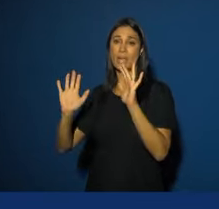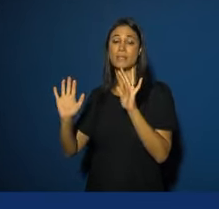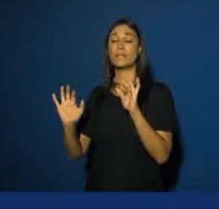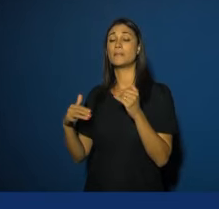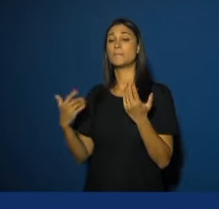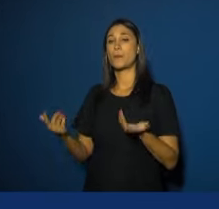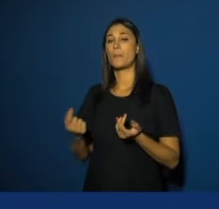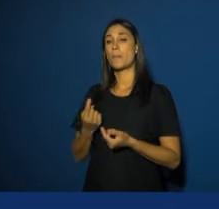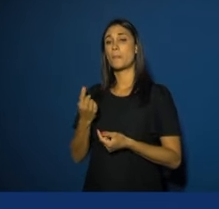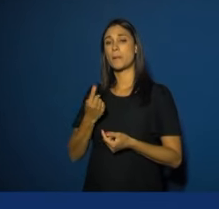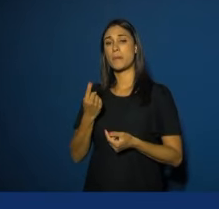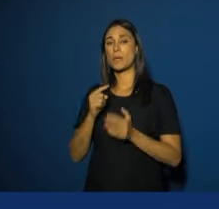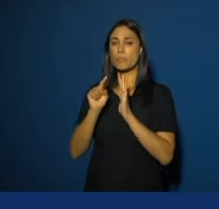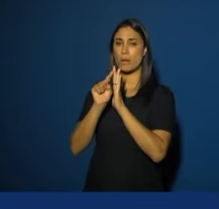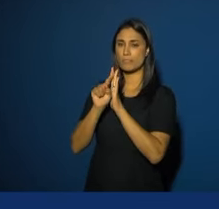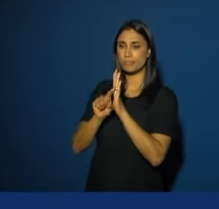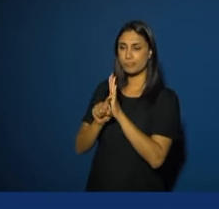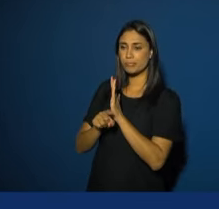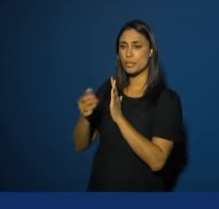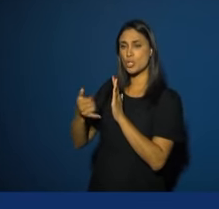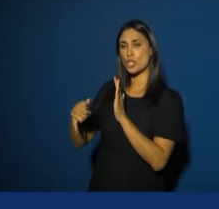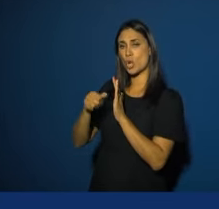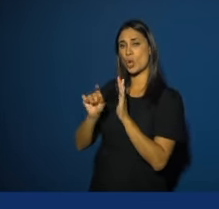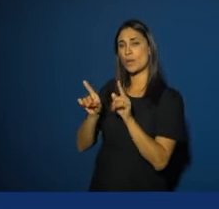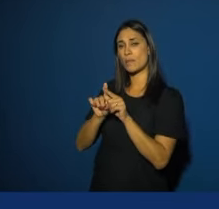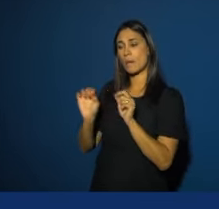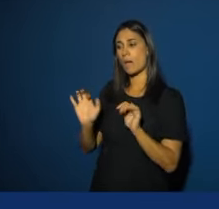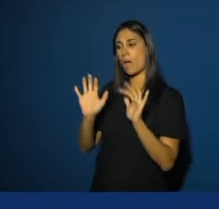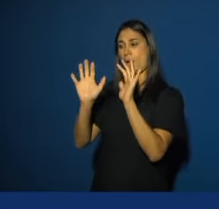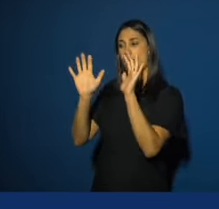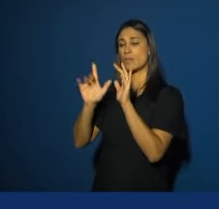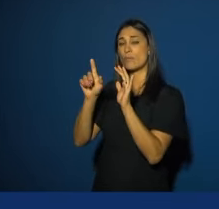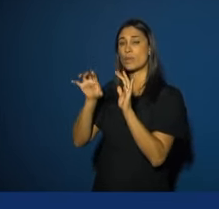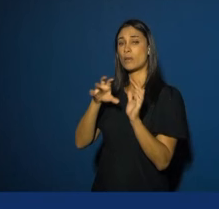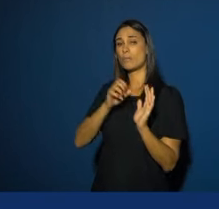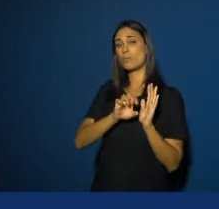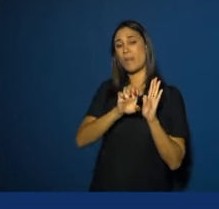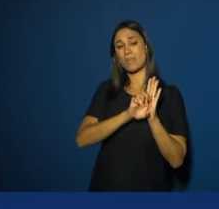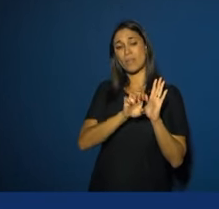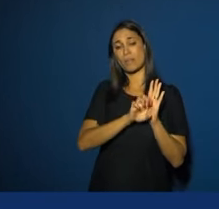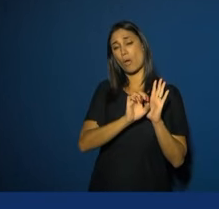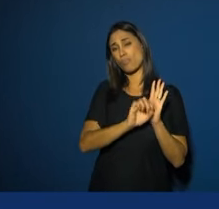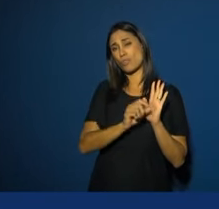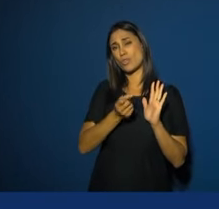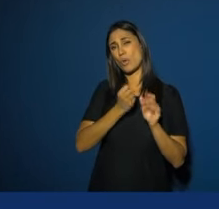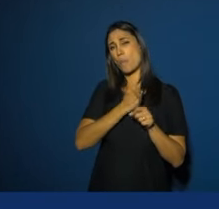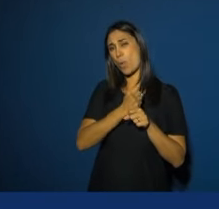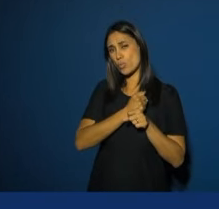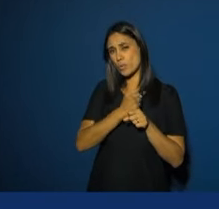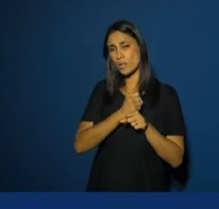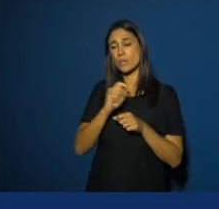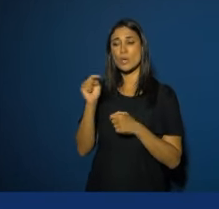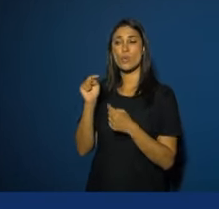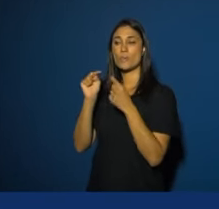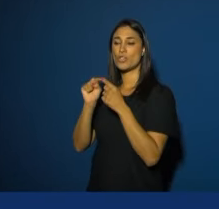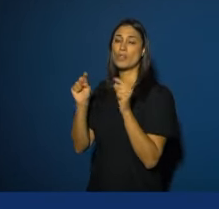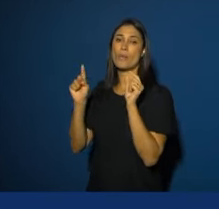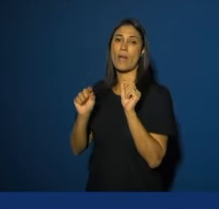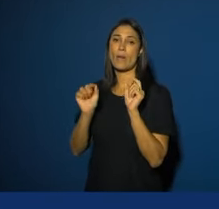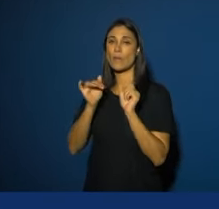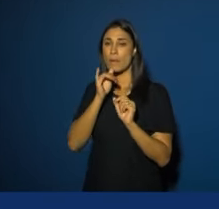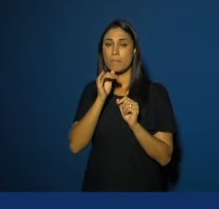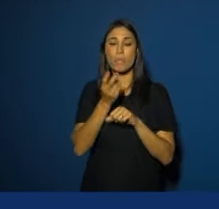Primeiro, para a exploração de óleo e gás no Brasil, foi detida por um monopólio estatal durante muito tempo, onde o objetivo era buscar